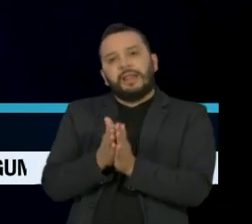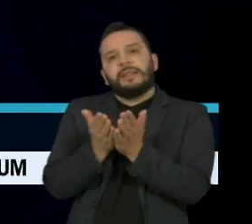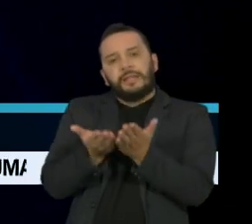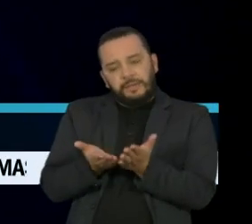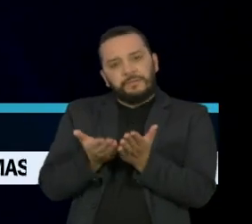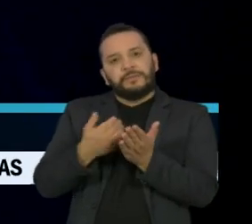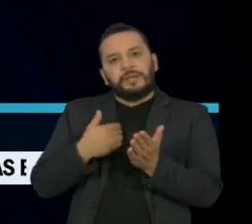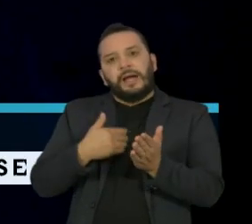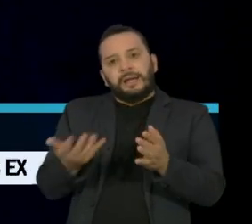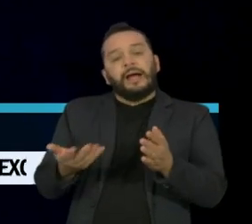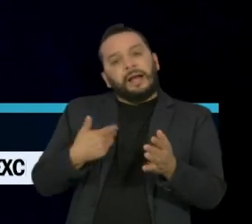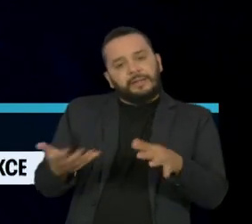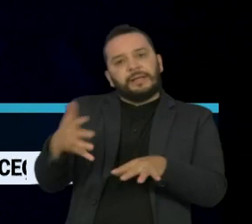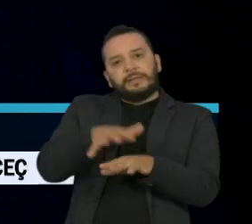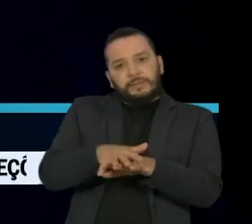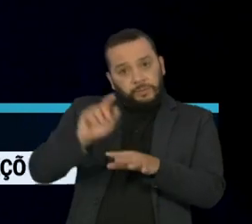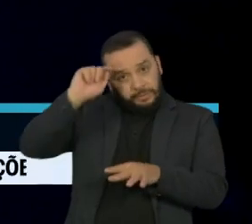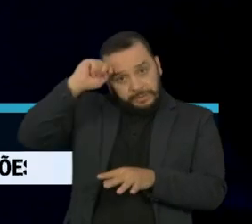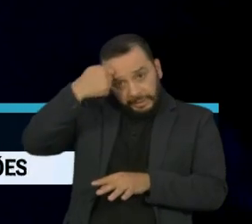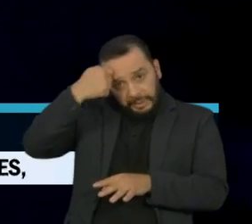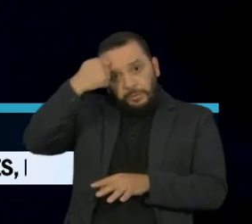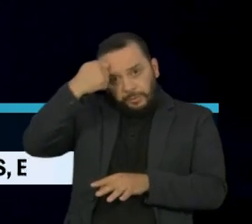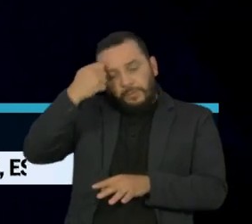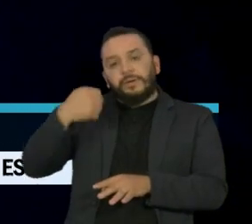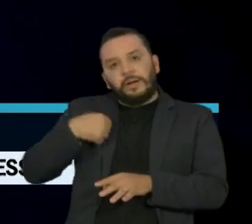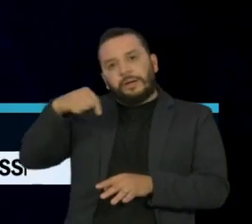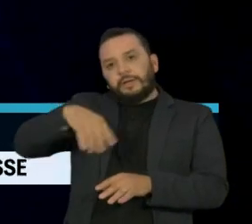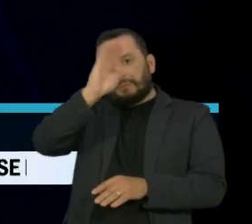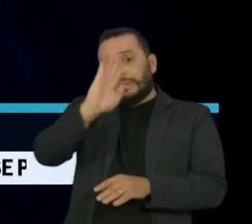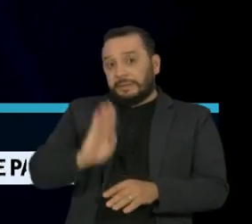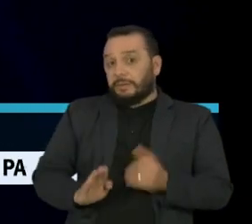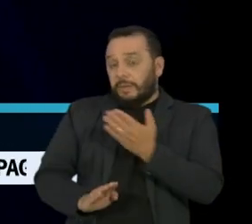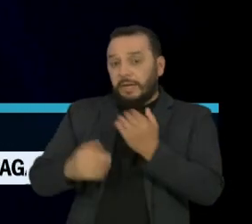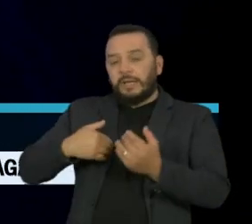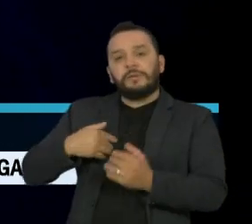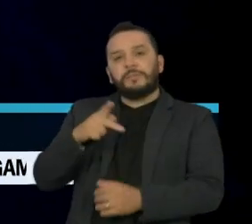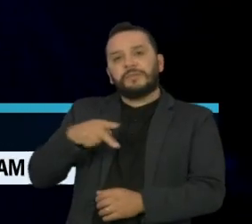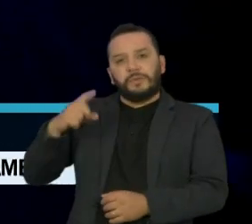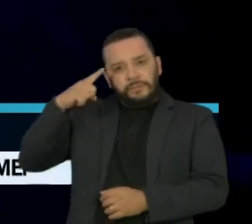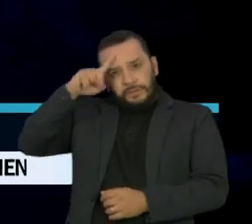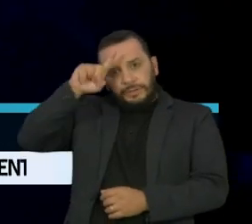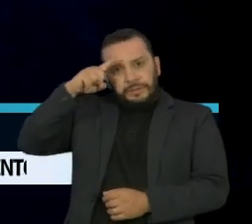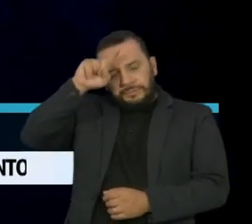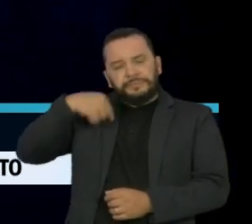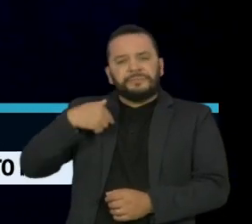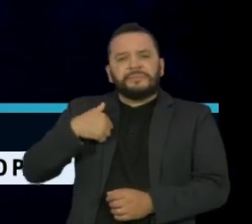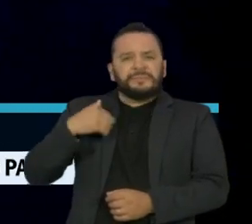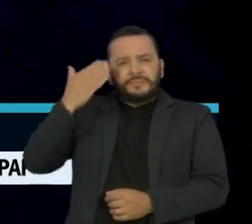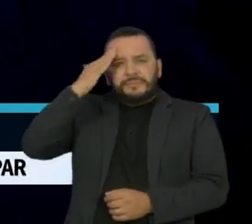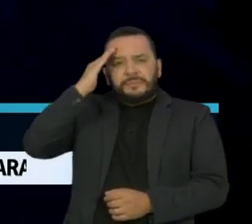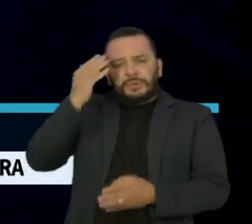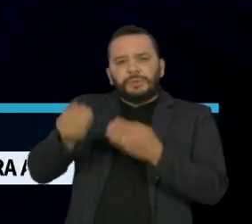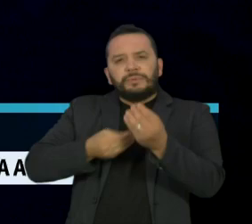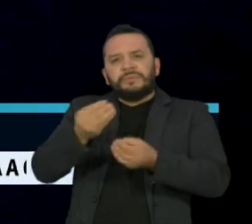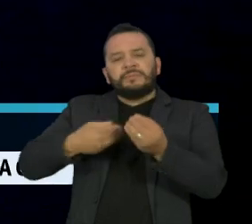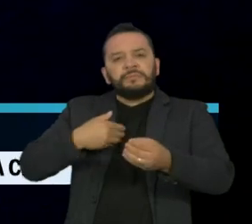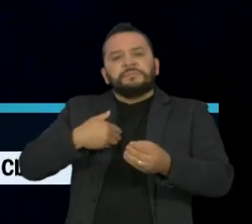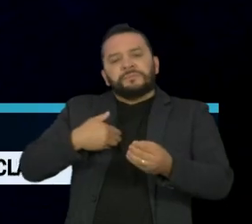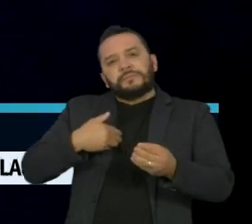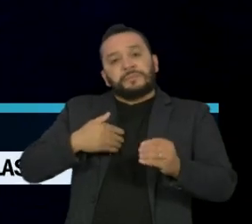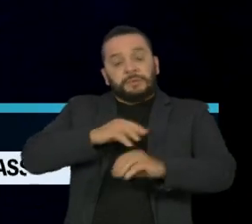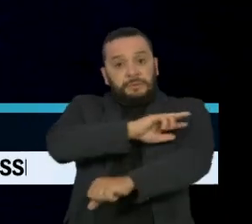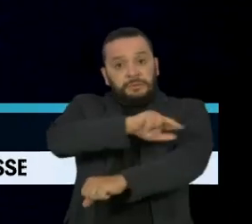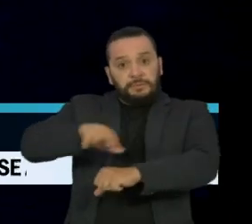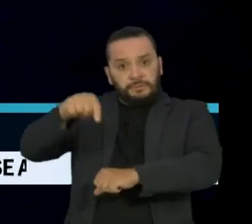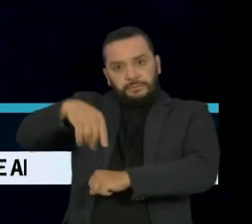sociedade de classes o professor florestan é uma das referências mais importantes para entender as relações raciais no país para